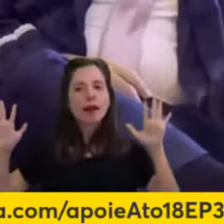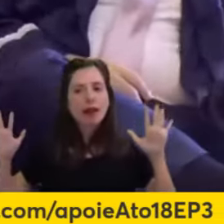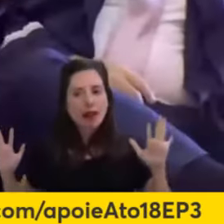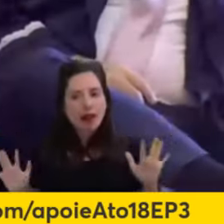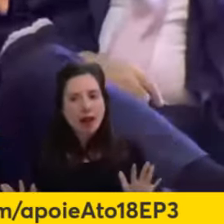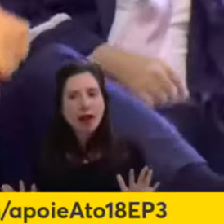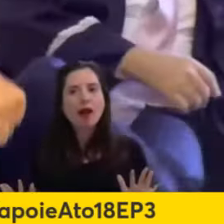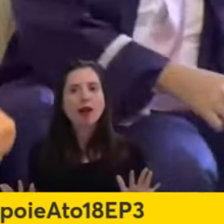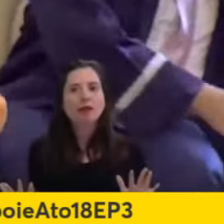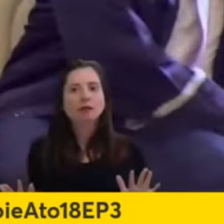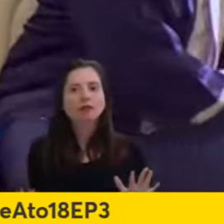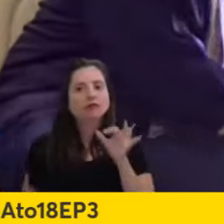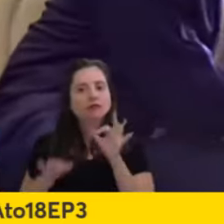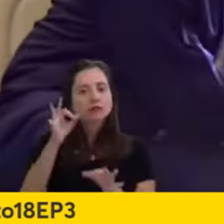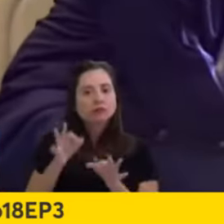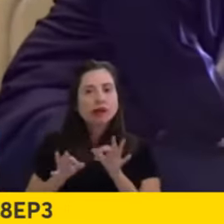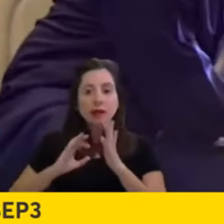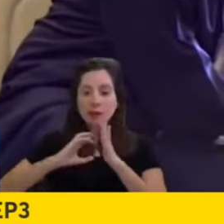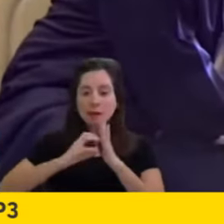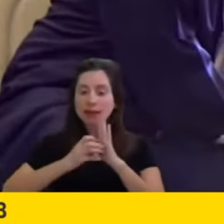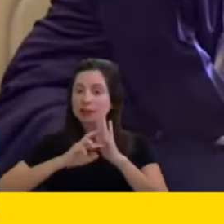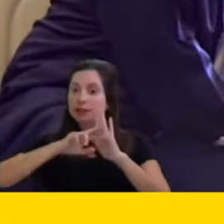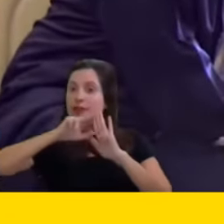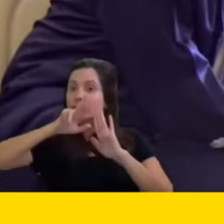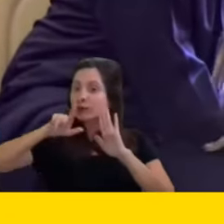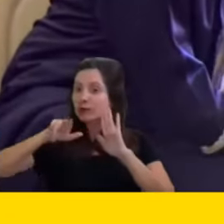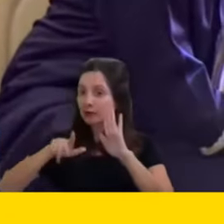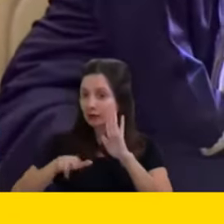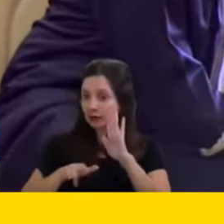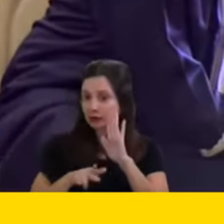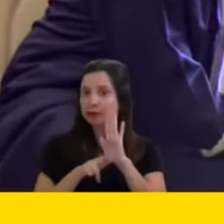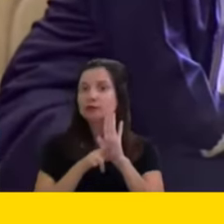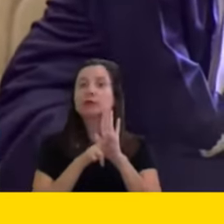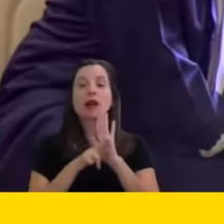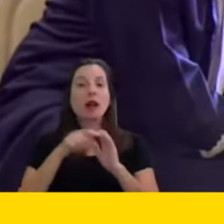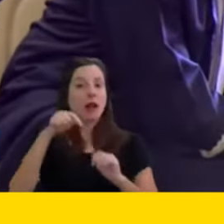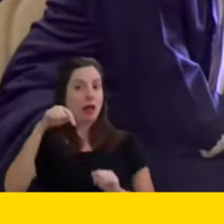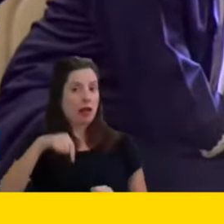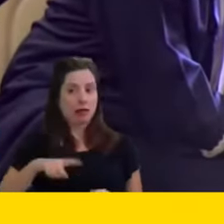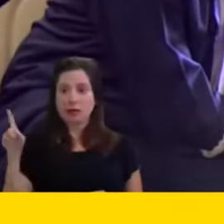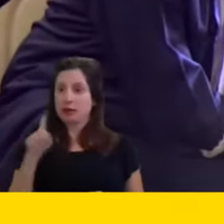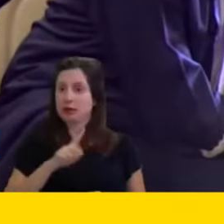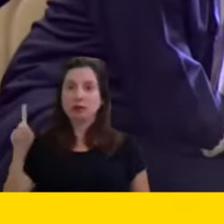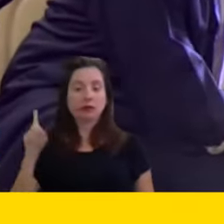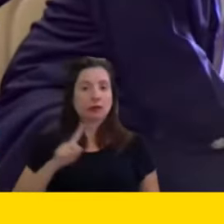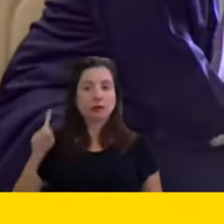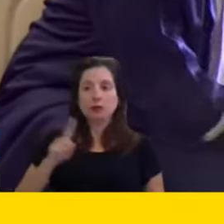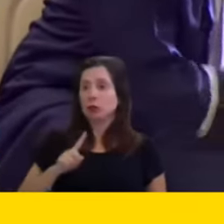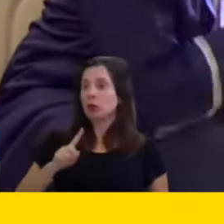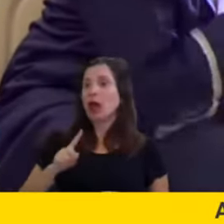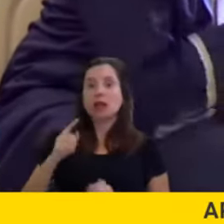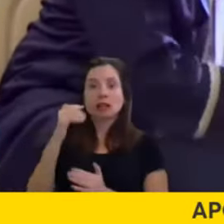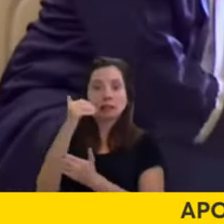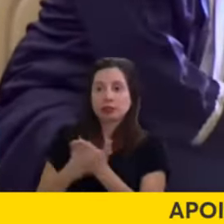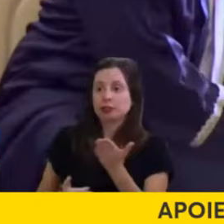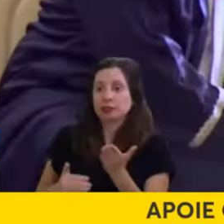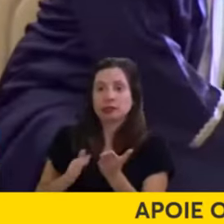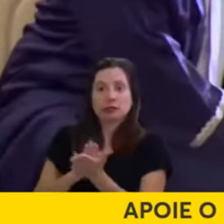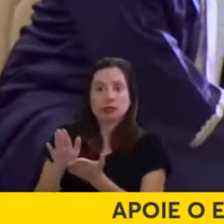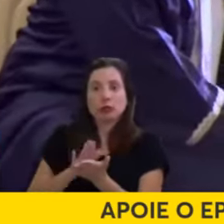para a justiça eleitoral tanto que os partidos políticos fizeram a pressão de contas a respeito disso não há aqui alegação alguma da ilicitude da destinação de